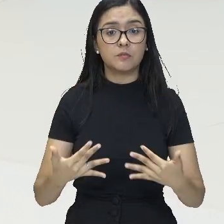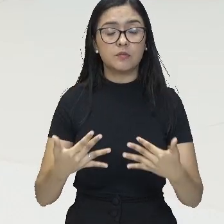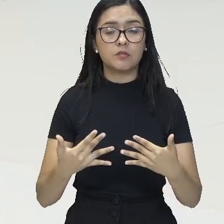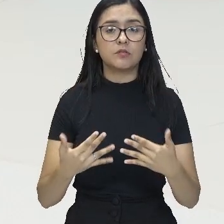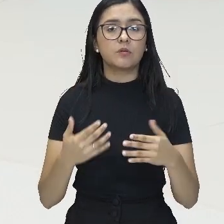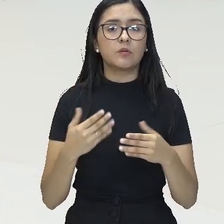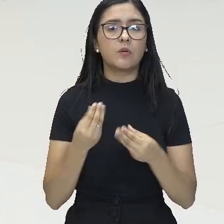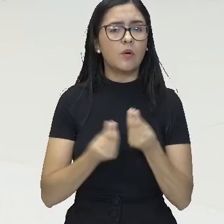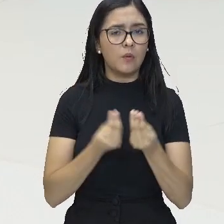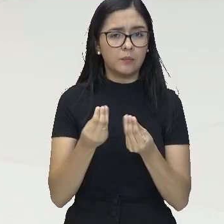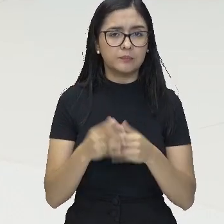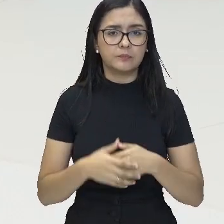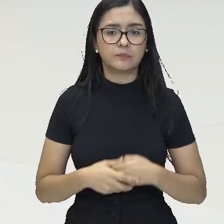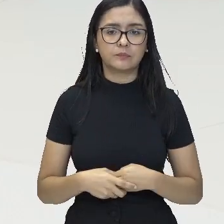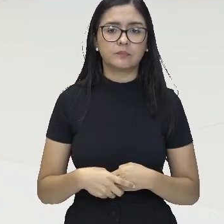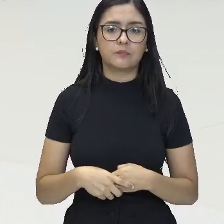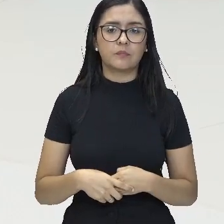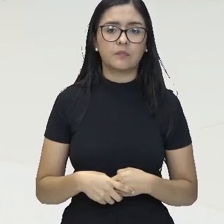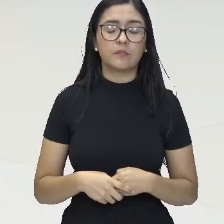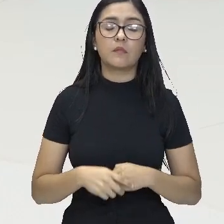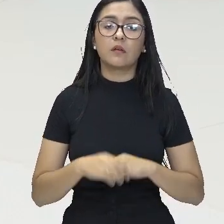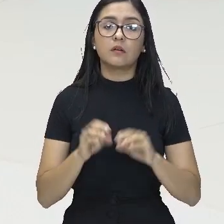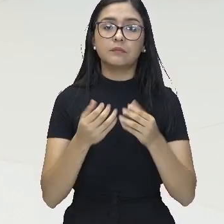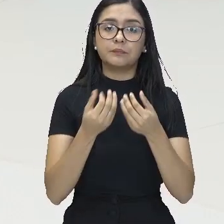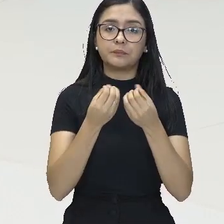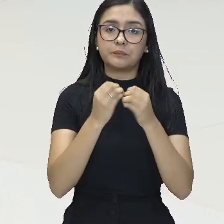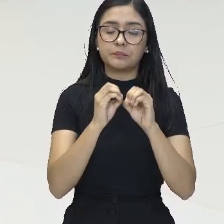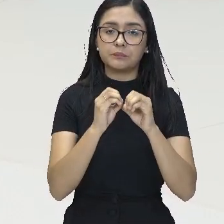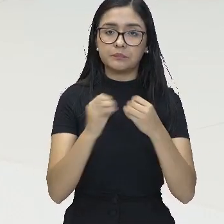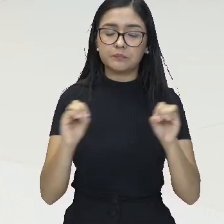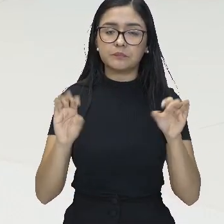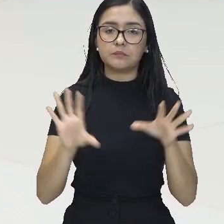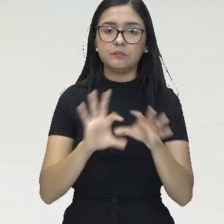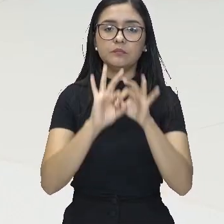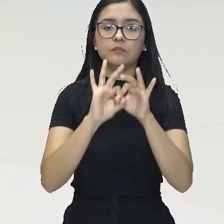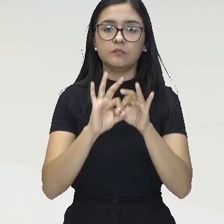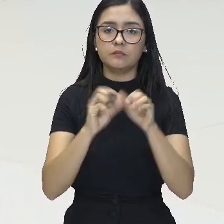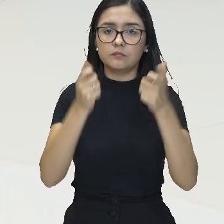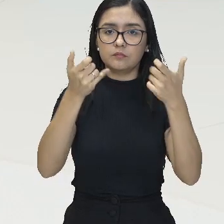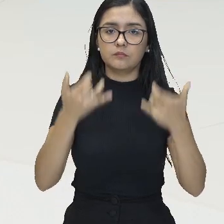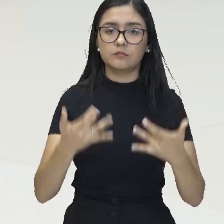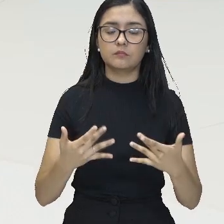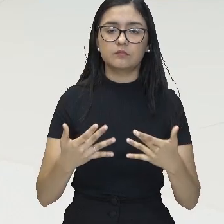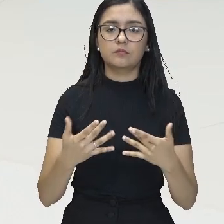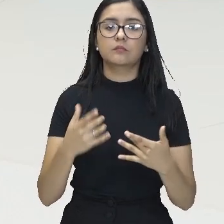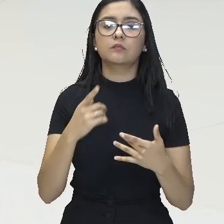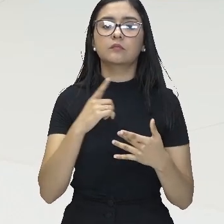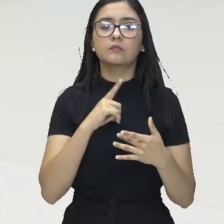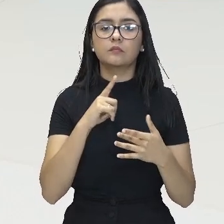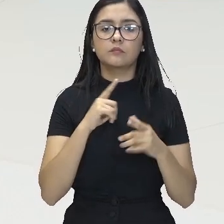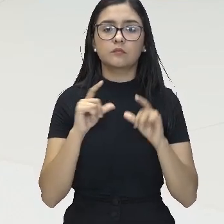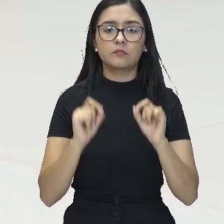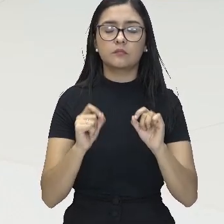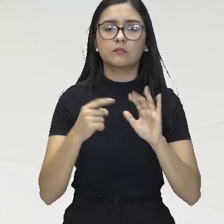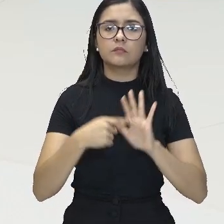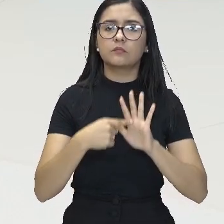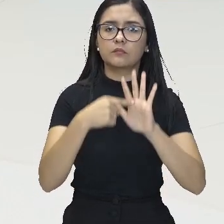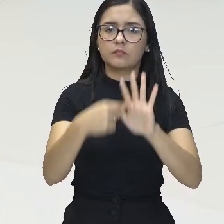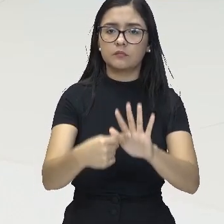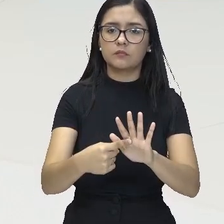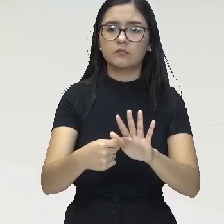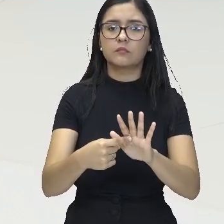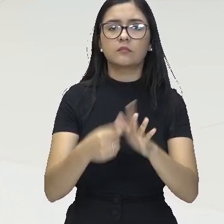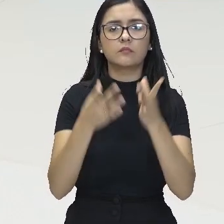quando? Esta oração subordinada adjetiva e explicativa apenas coloca em destaque